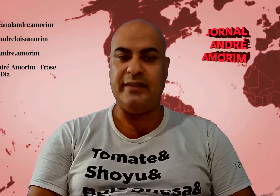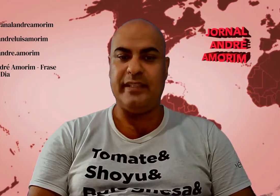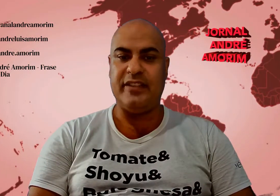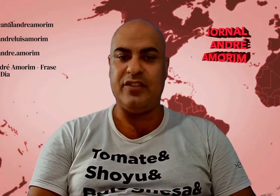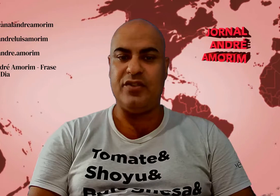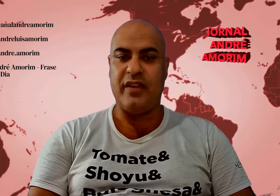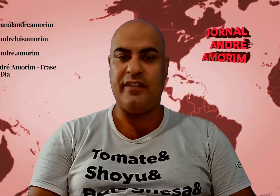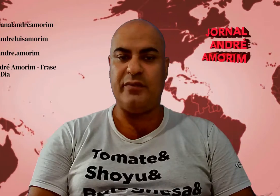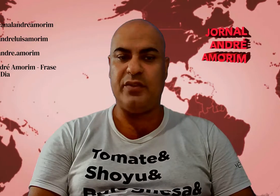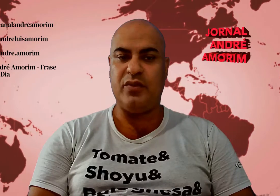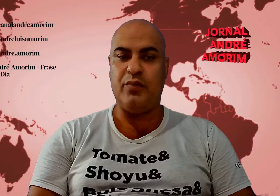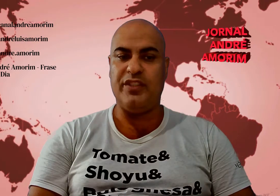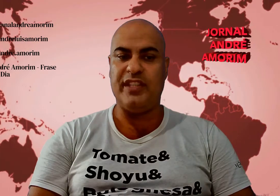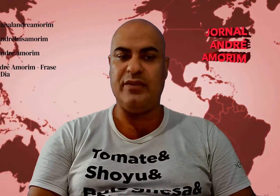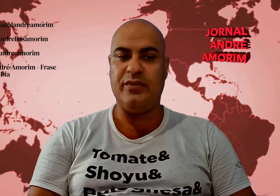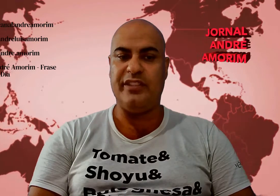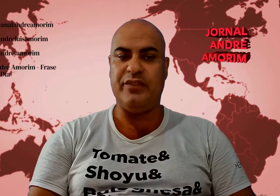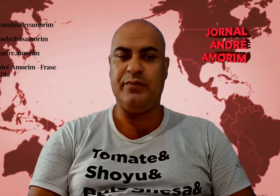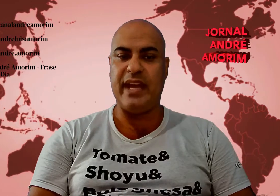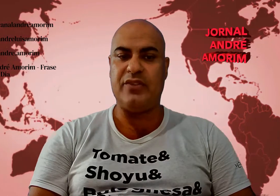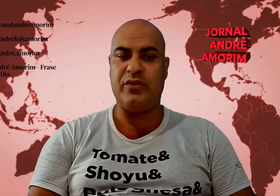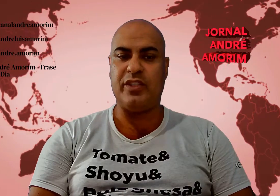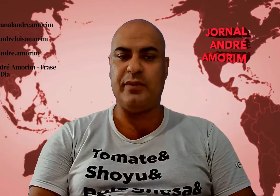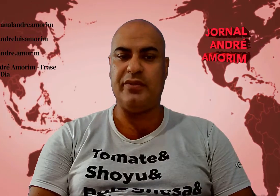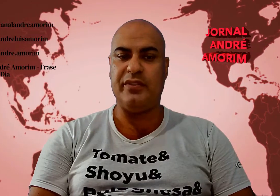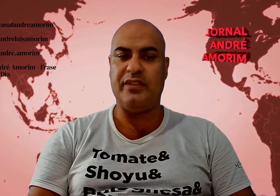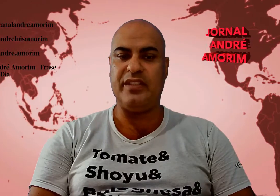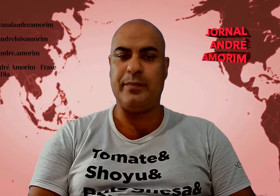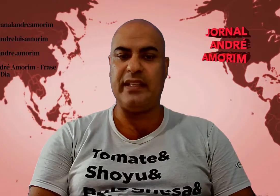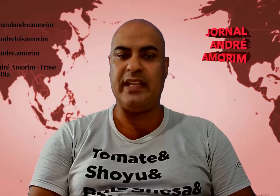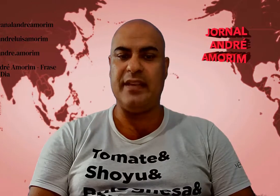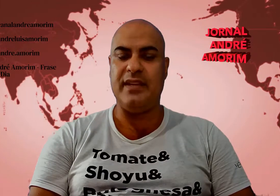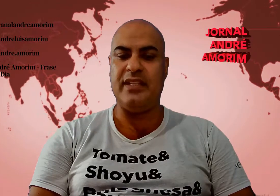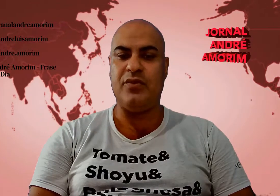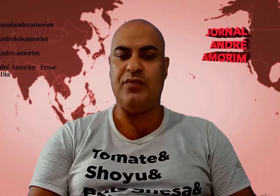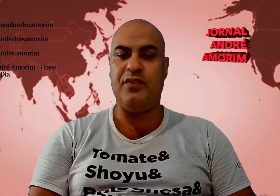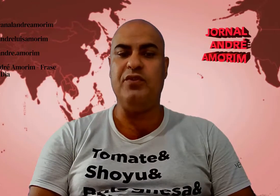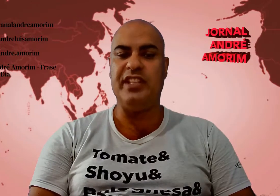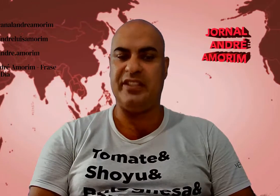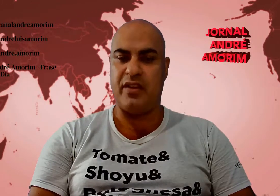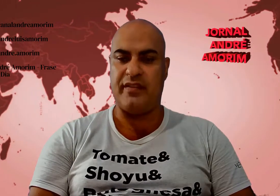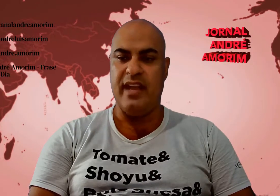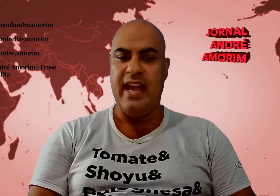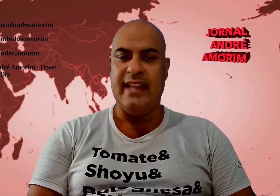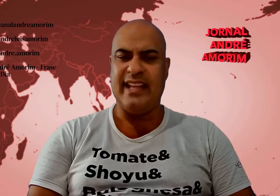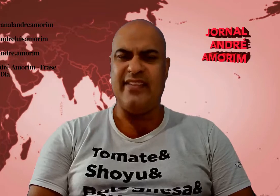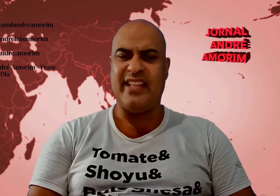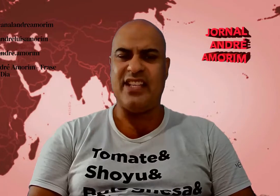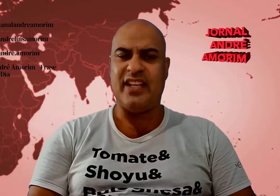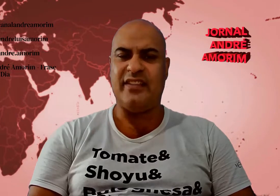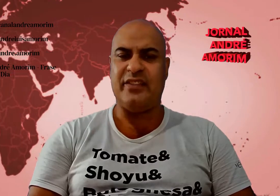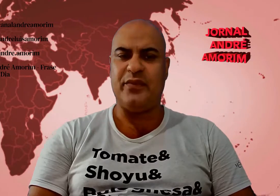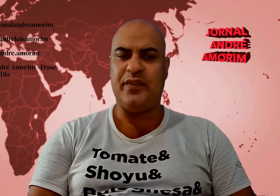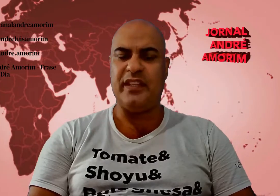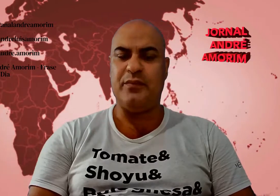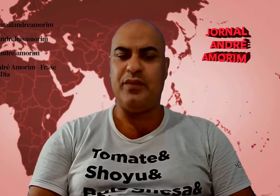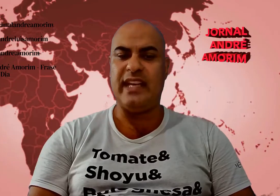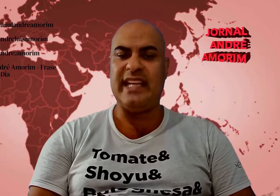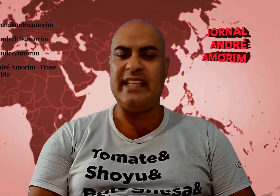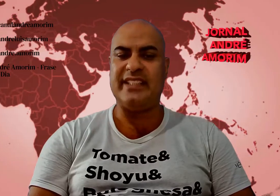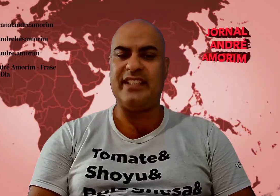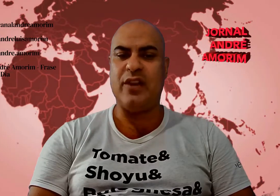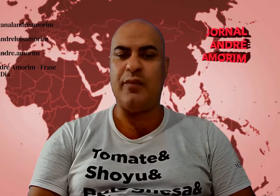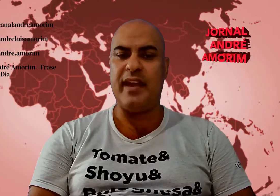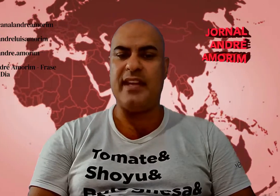polícias de Paris batendo em jovens no metrô por estarem torcendo perto de outras pessoas durante a pandemia da Covid-19. Na verdade, a gravação foi feita